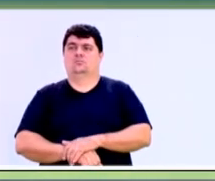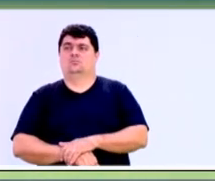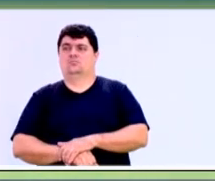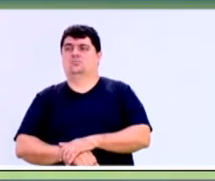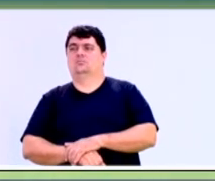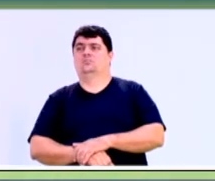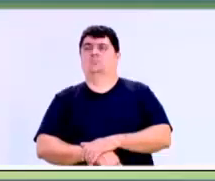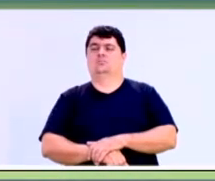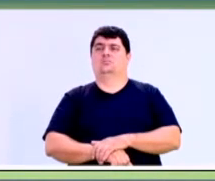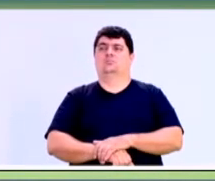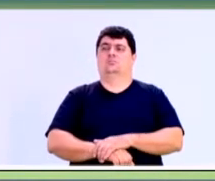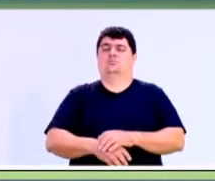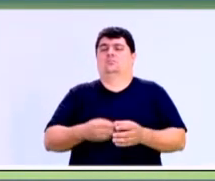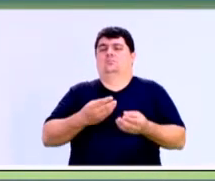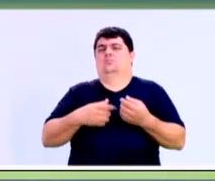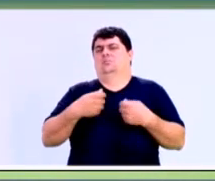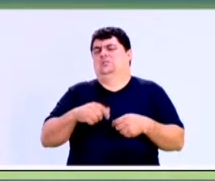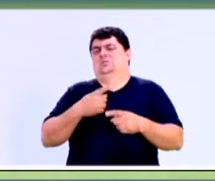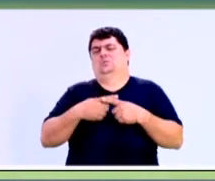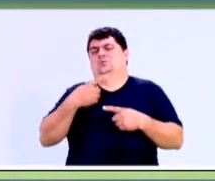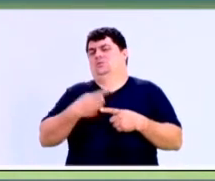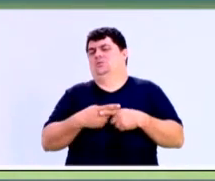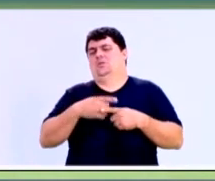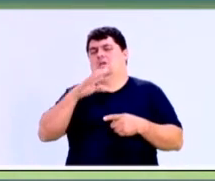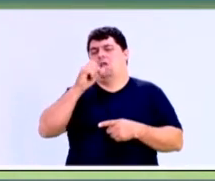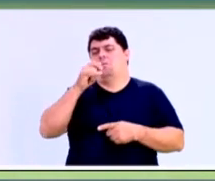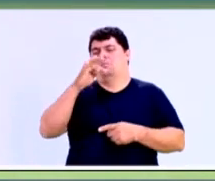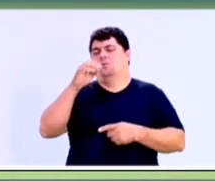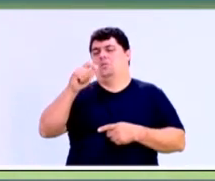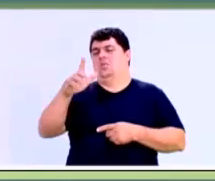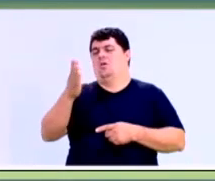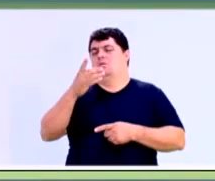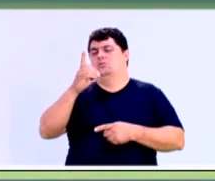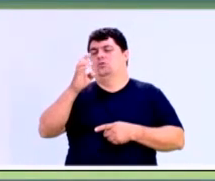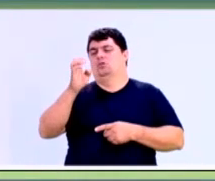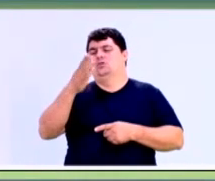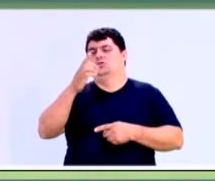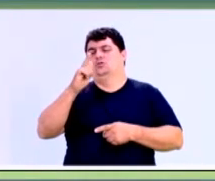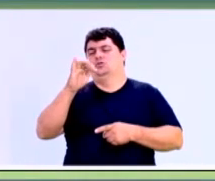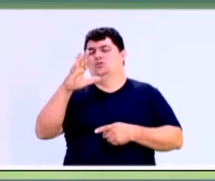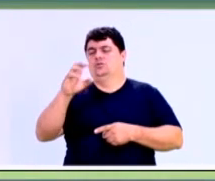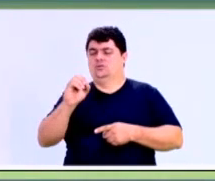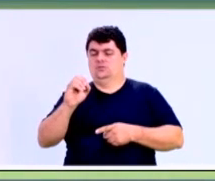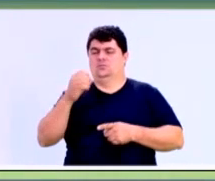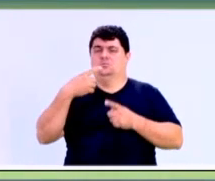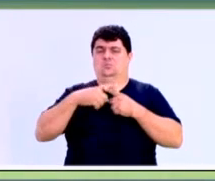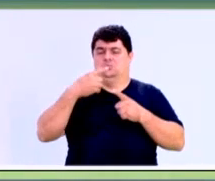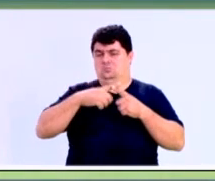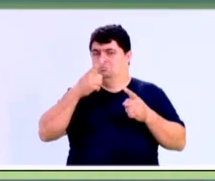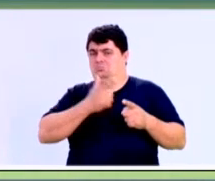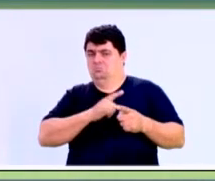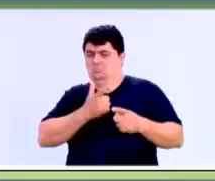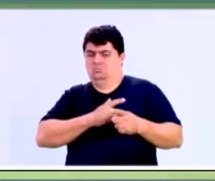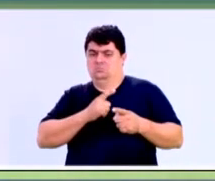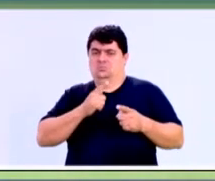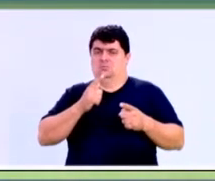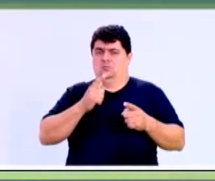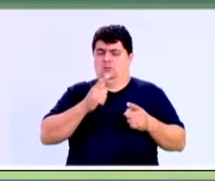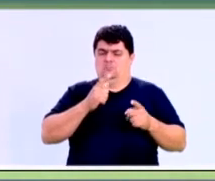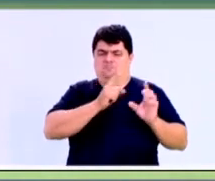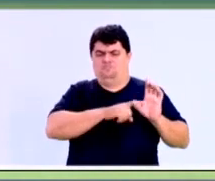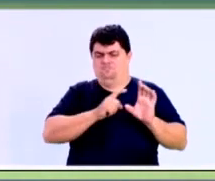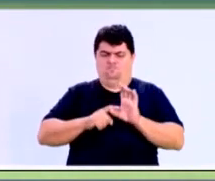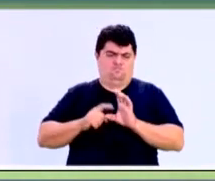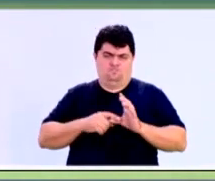minha necessidade de capital de giro? Para não haver necessidade de recursos financeiros, ou seja, que normalmente geram despesas, ou